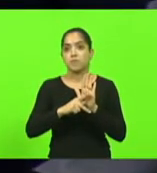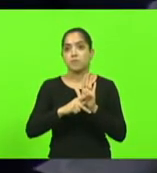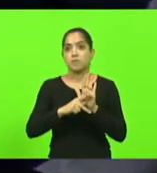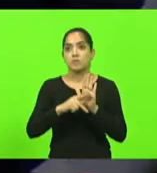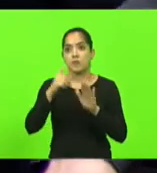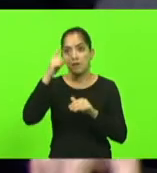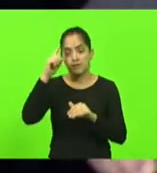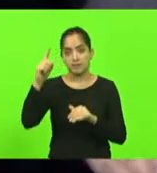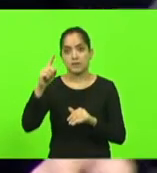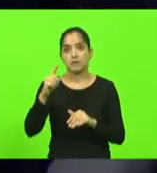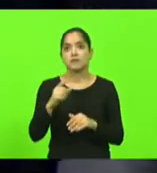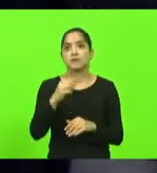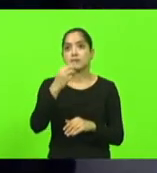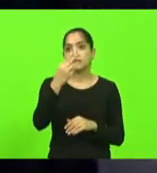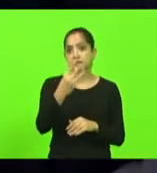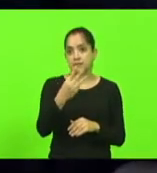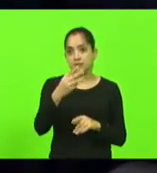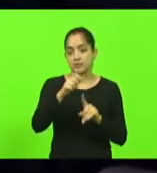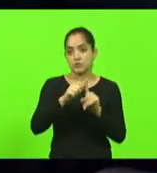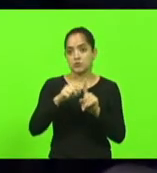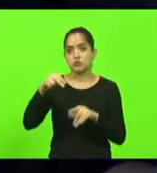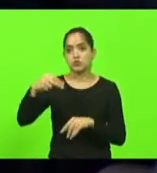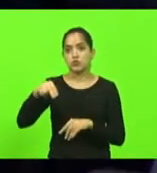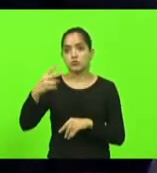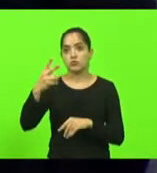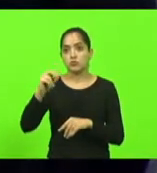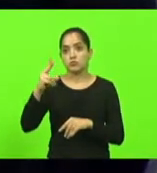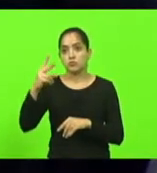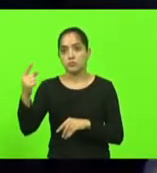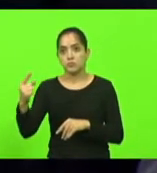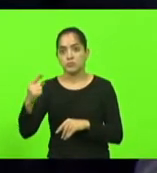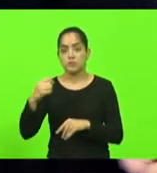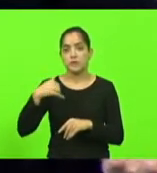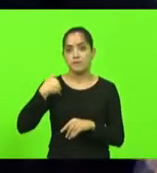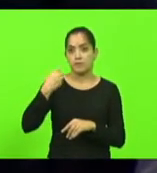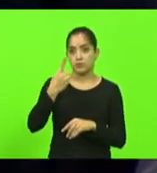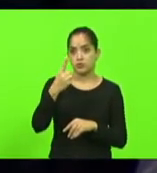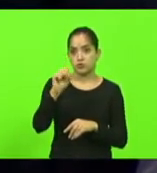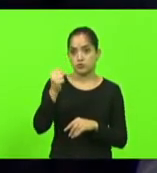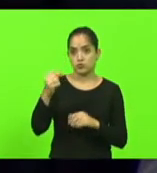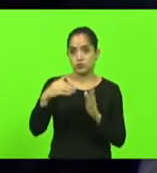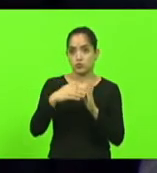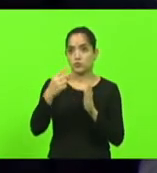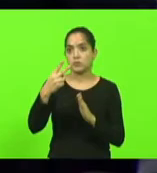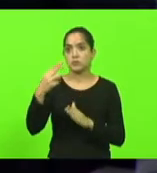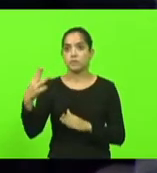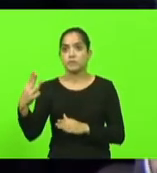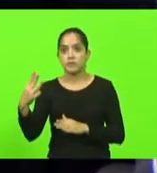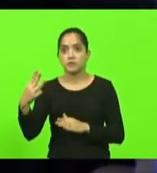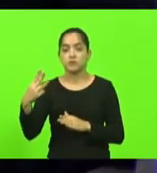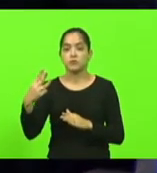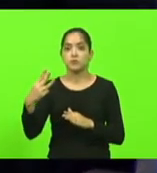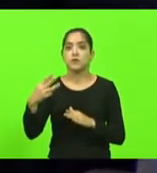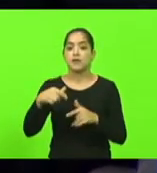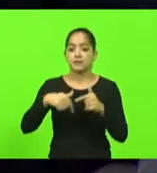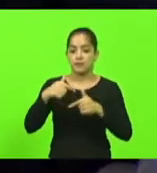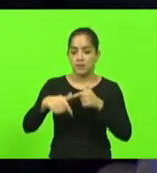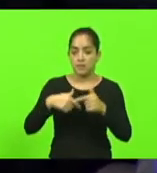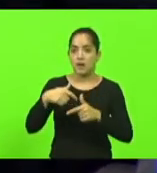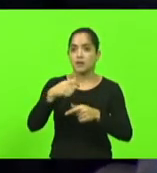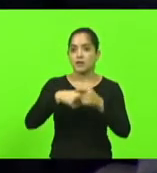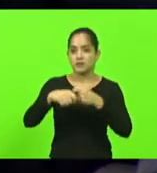3 de novembro de 2021. São jovens entre 18 e 23 anos para fazer os trabalhos administrativos,